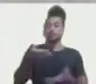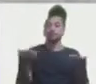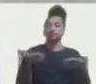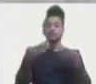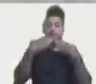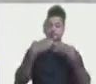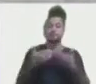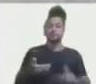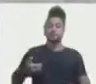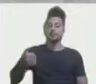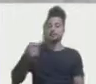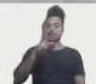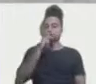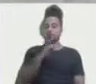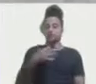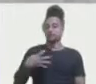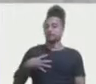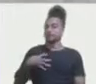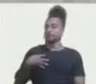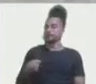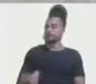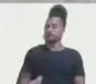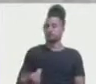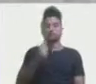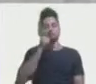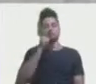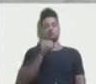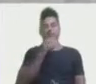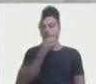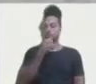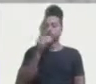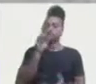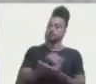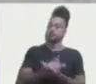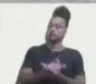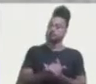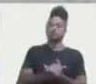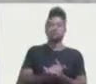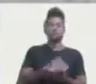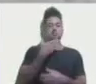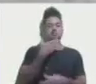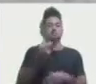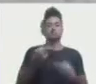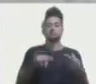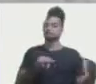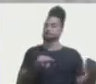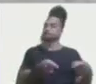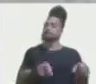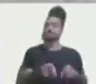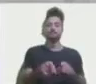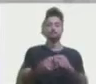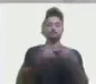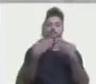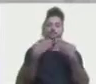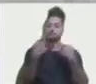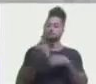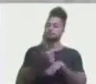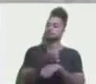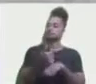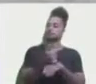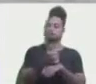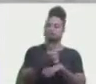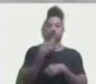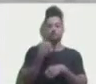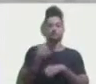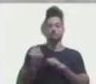melhor filho o melhor marido uma melhor esposa um melhor político um melhor profissional um melhor educador né